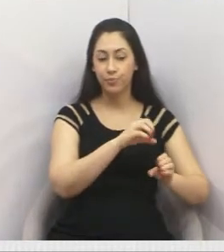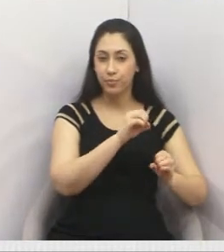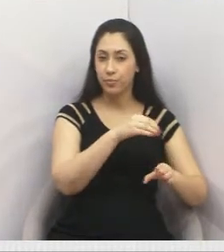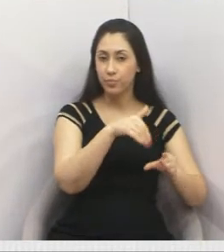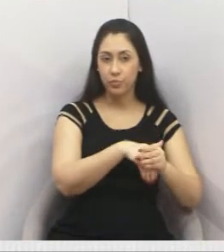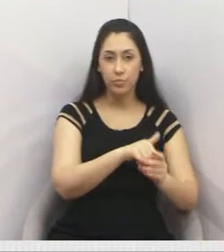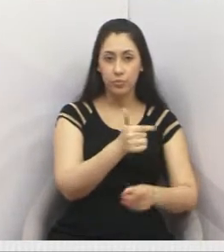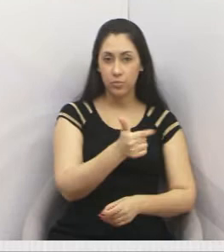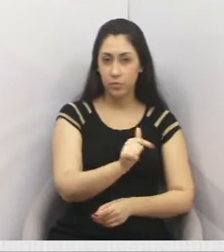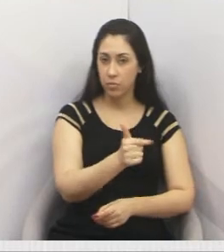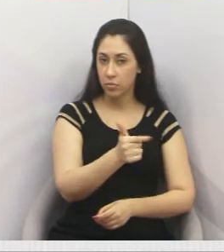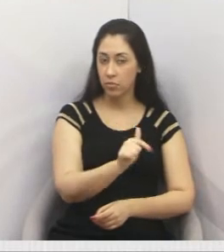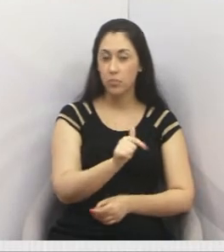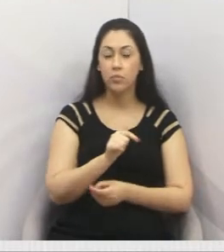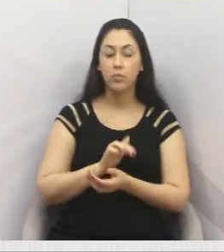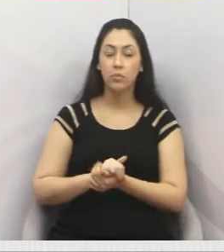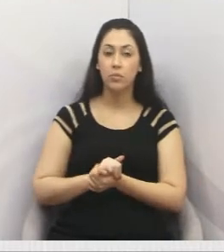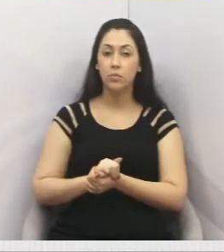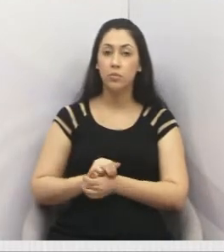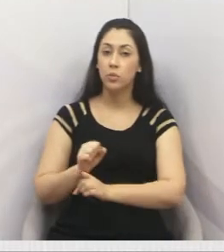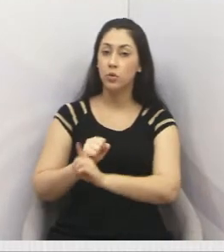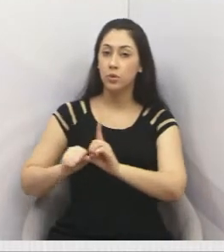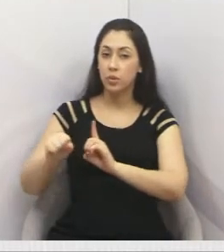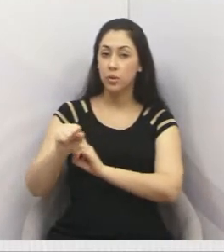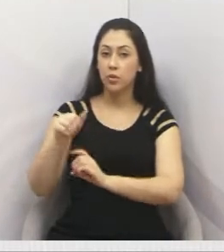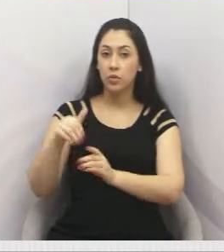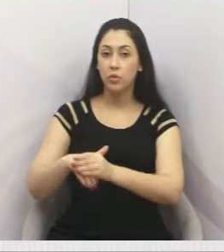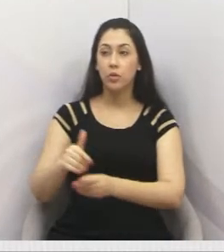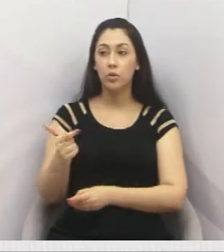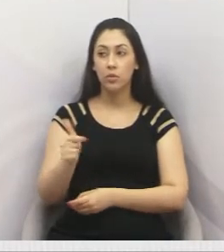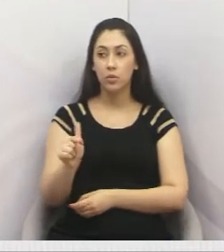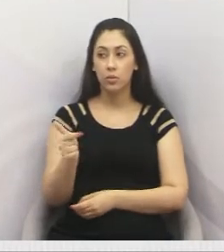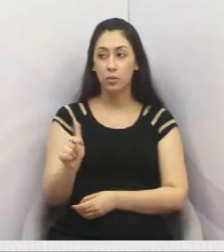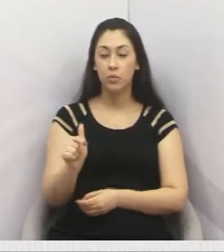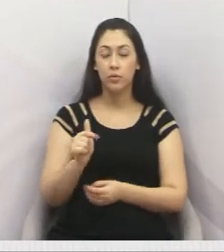acadêmicas em branco e organização da sociedade civil em branco.